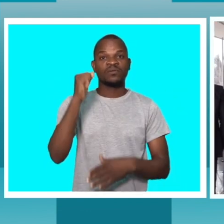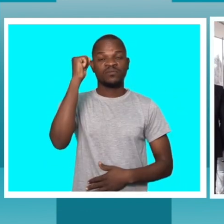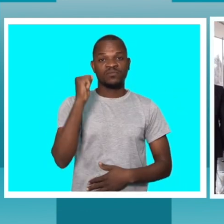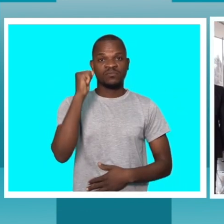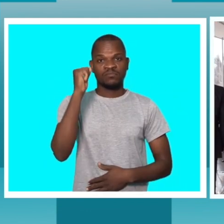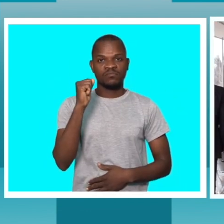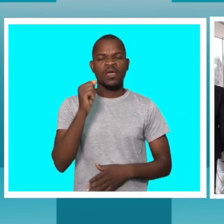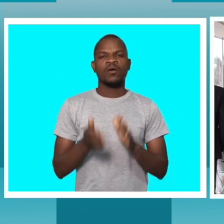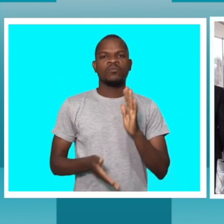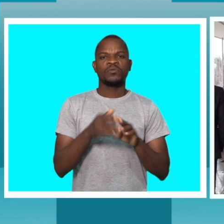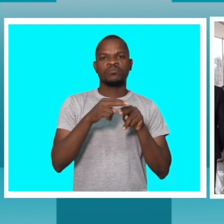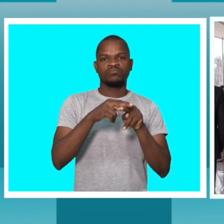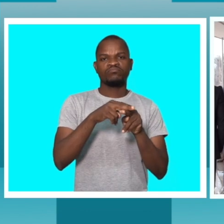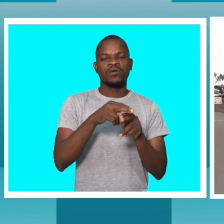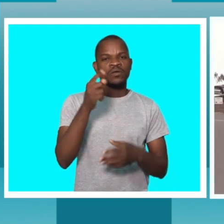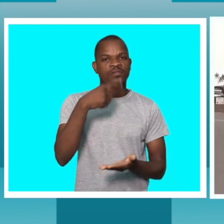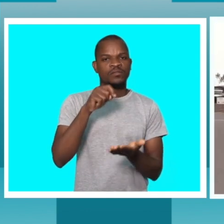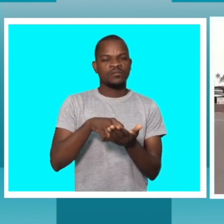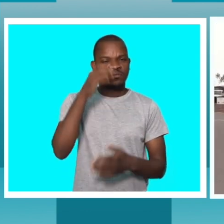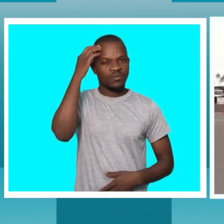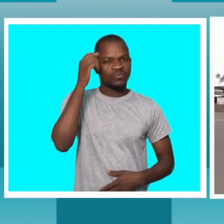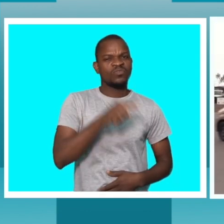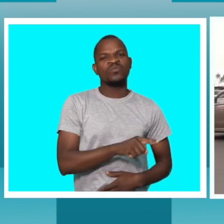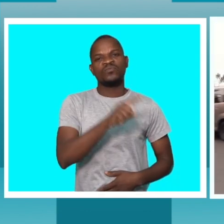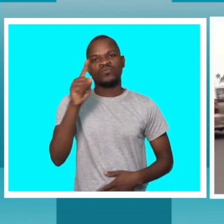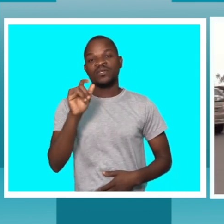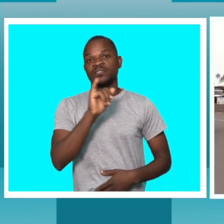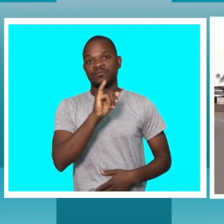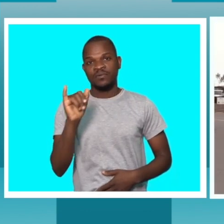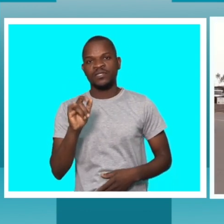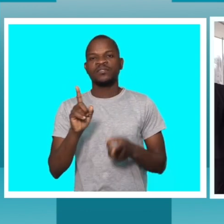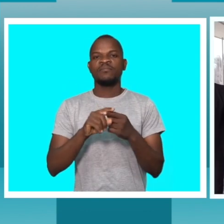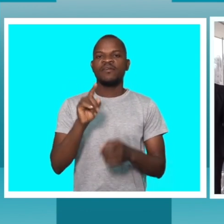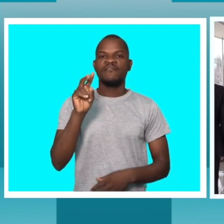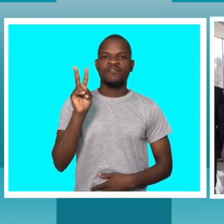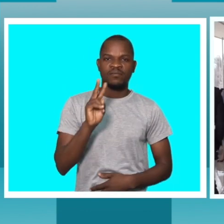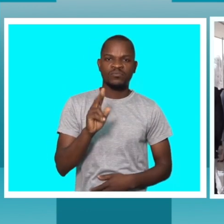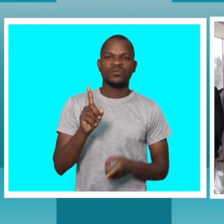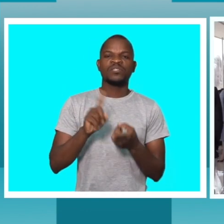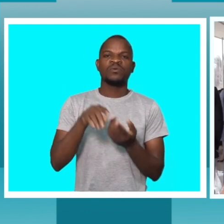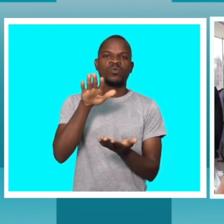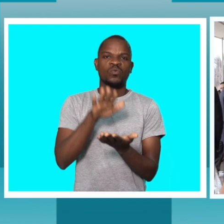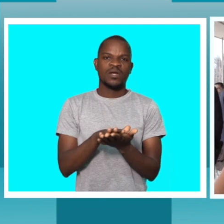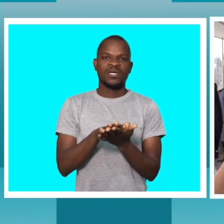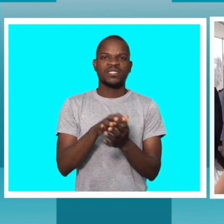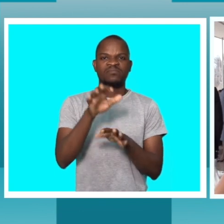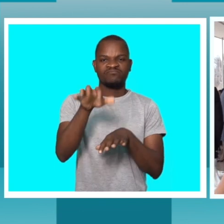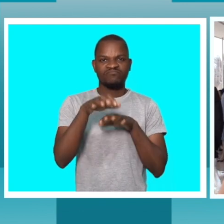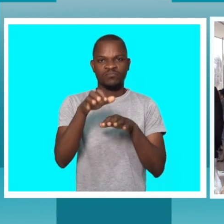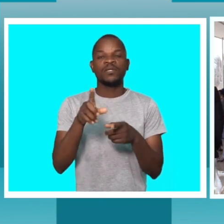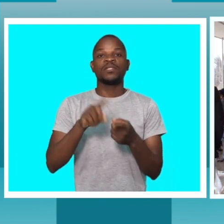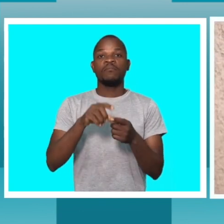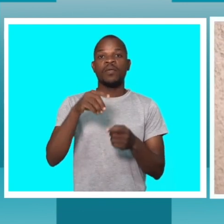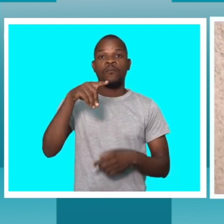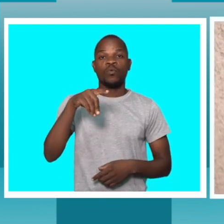começar a fazer transportes de Maputo a Inhambane, Maputo Vilanculos e de Maputo à Reserva com paragens também em